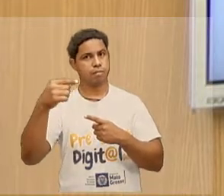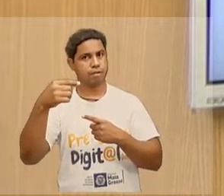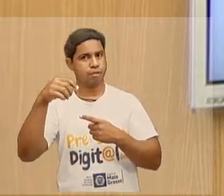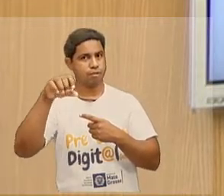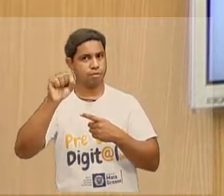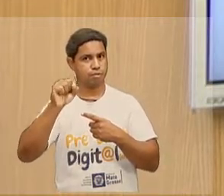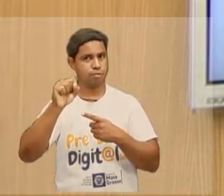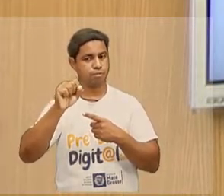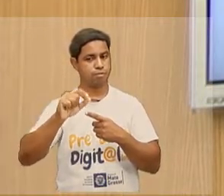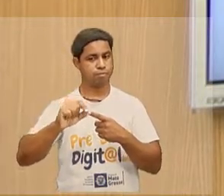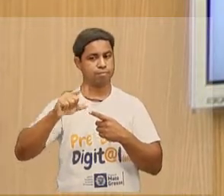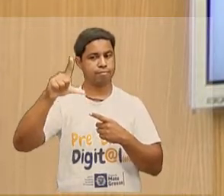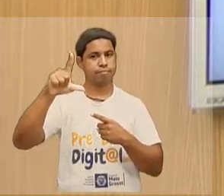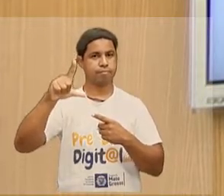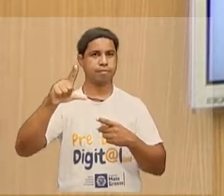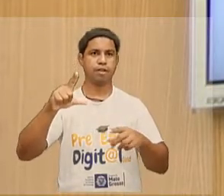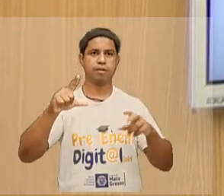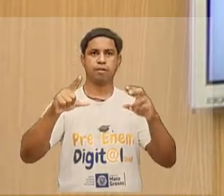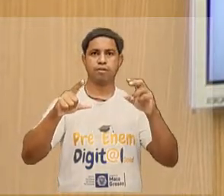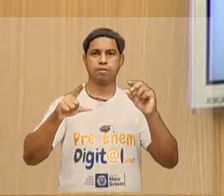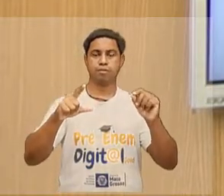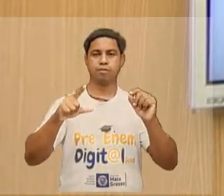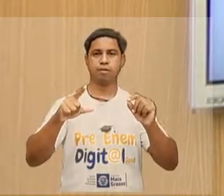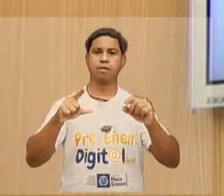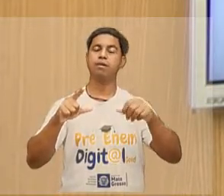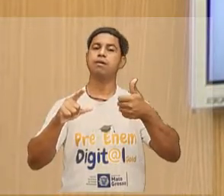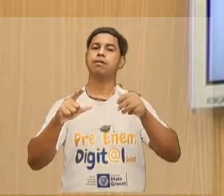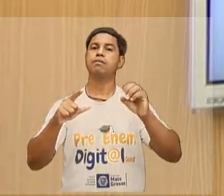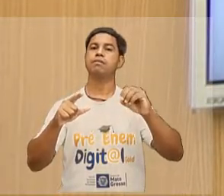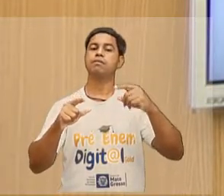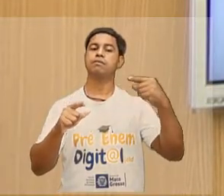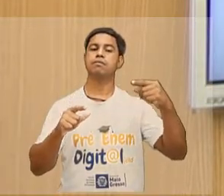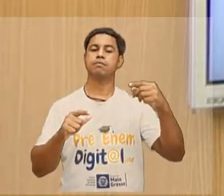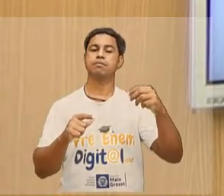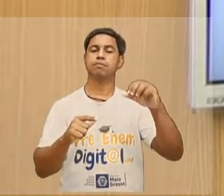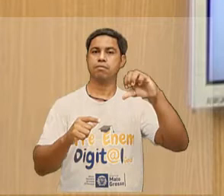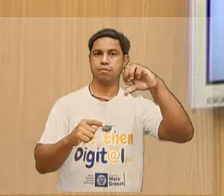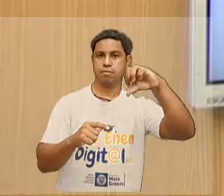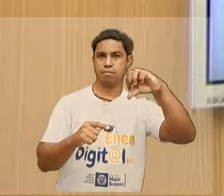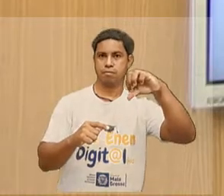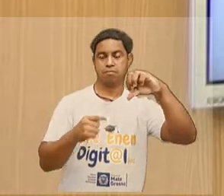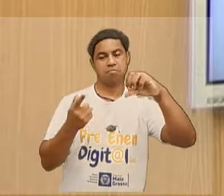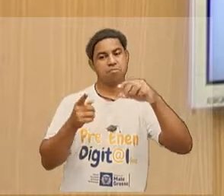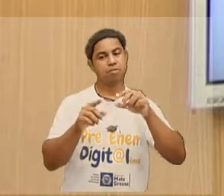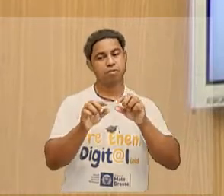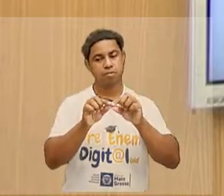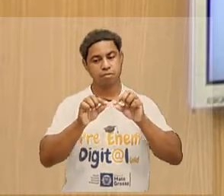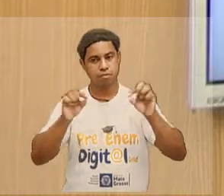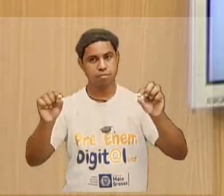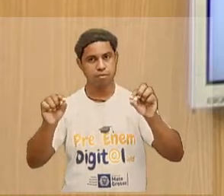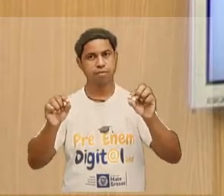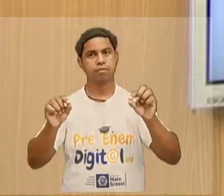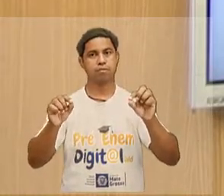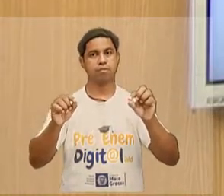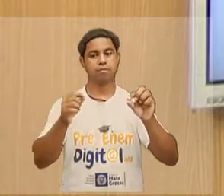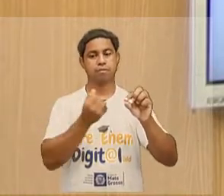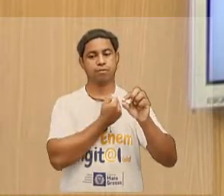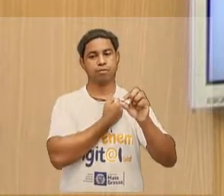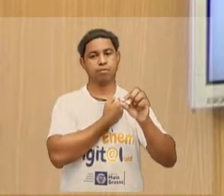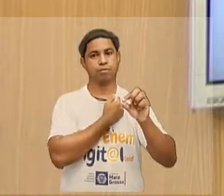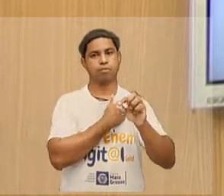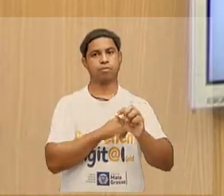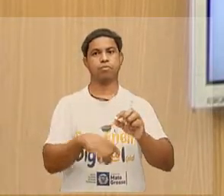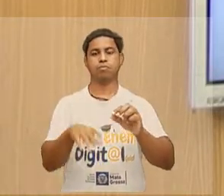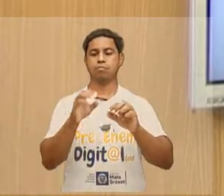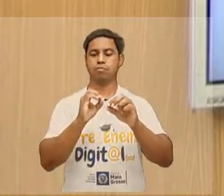8 é maior que 10 na menos 9. Então, se eu tenho uma reta numerada, 0, menos